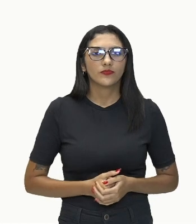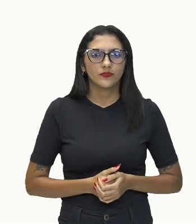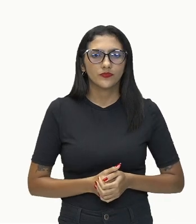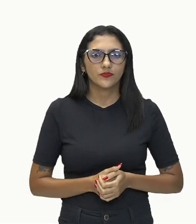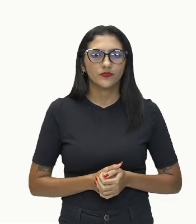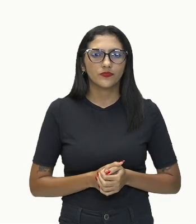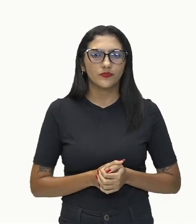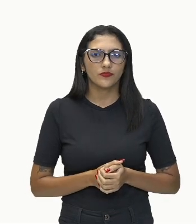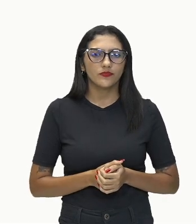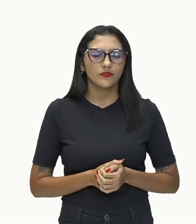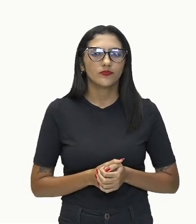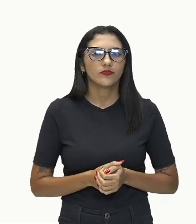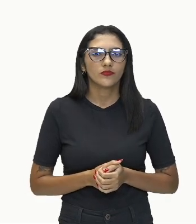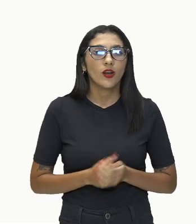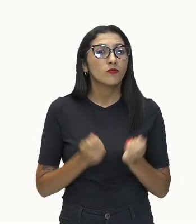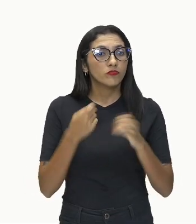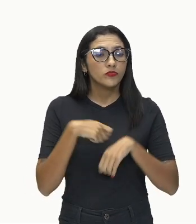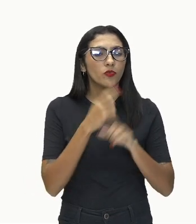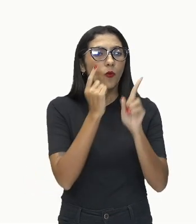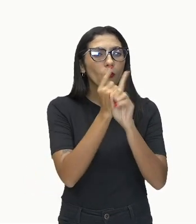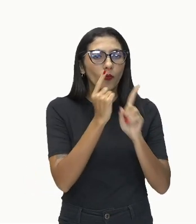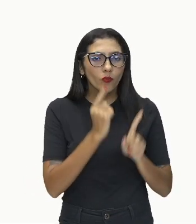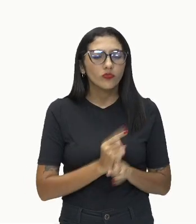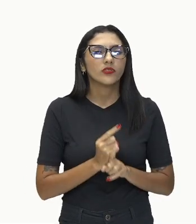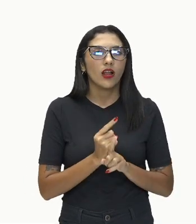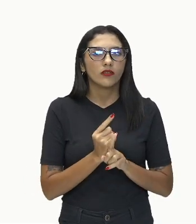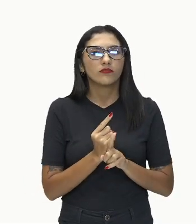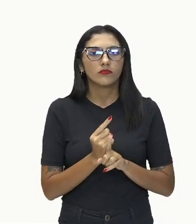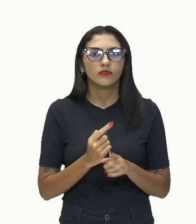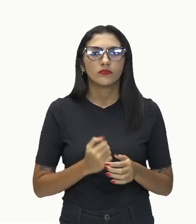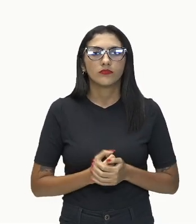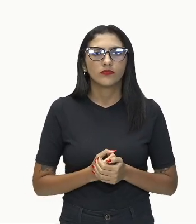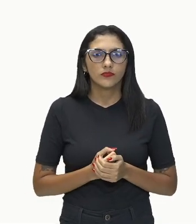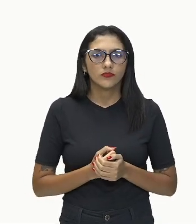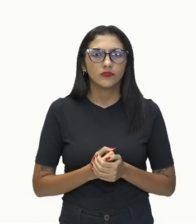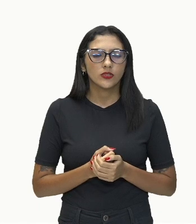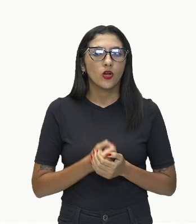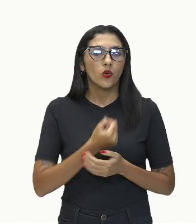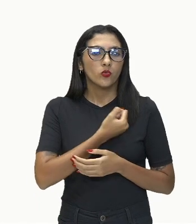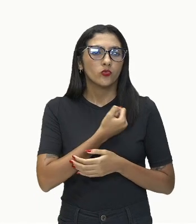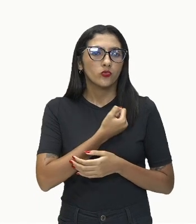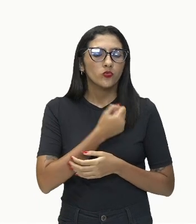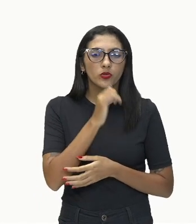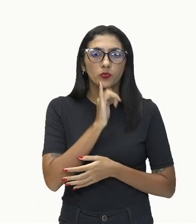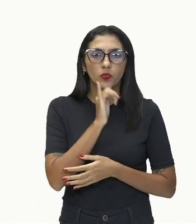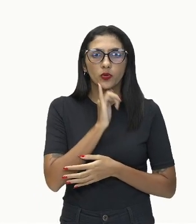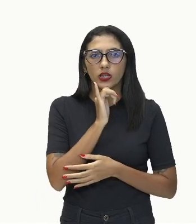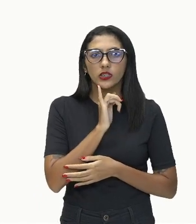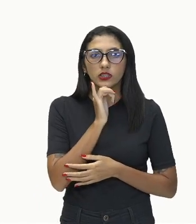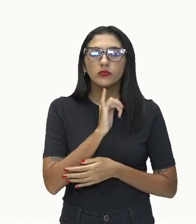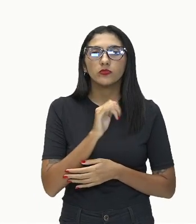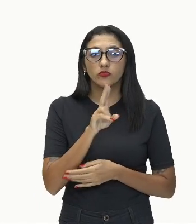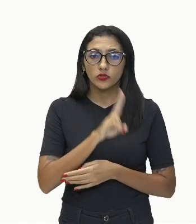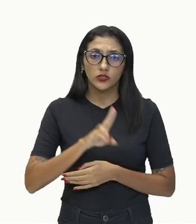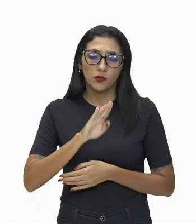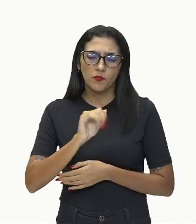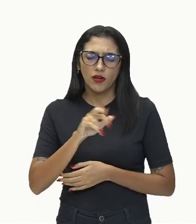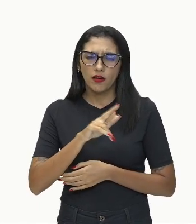Podemos, assim, representar o determinante por duas barras entre os elementos